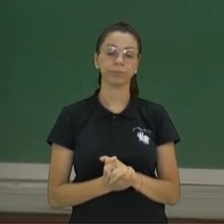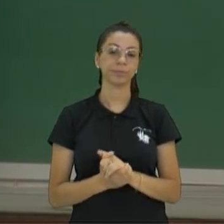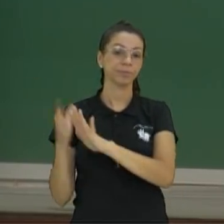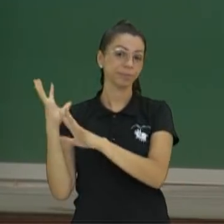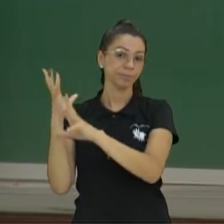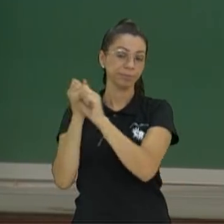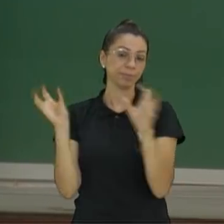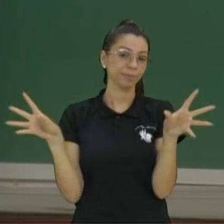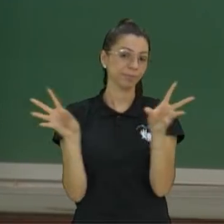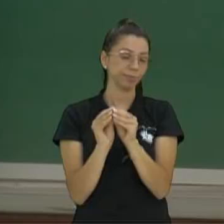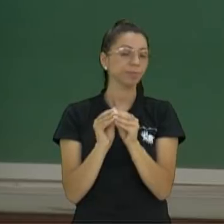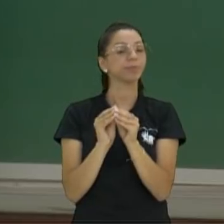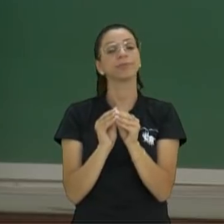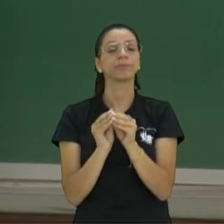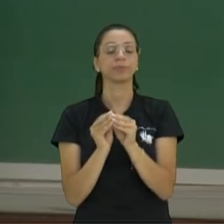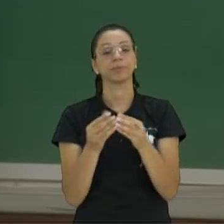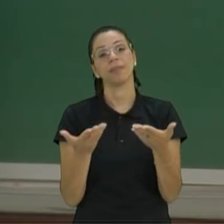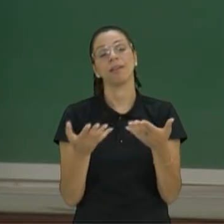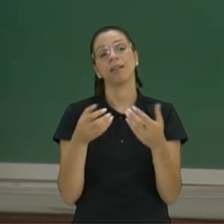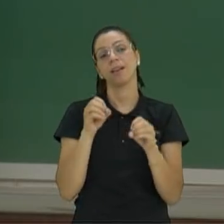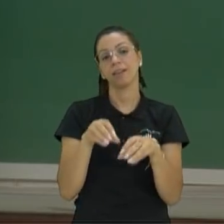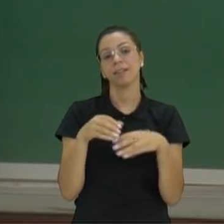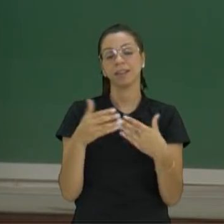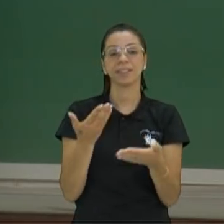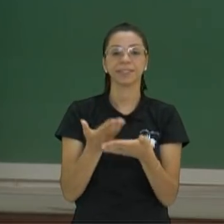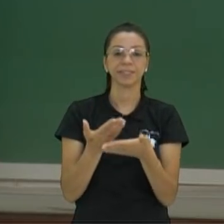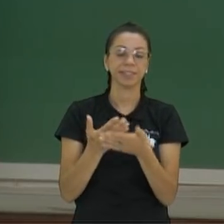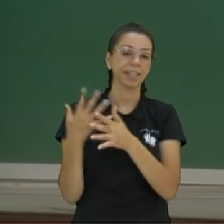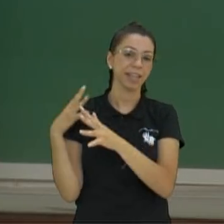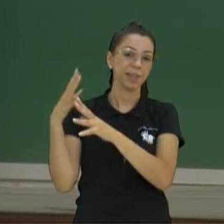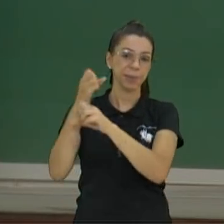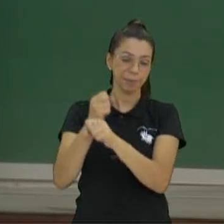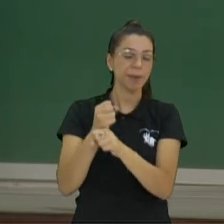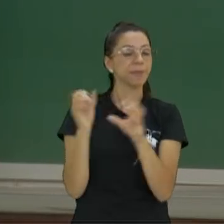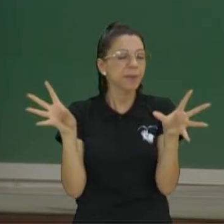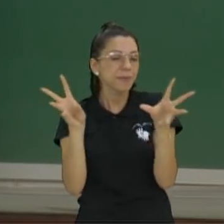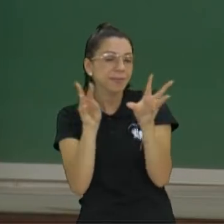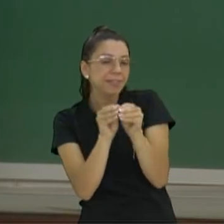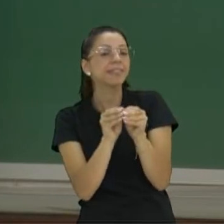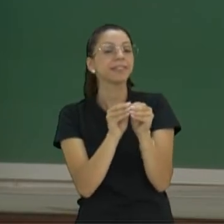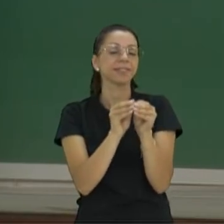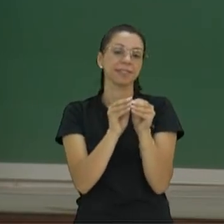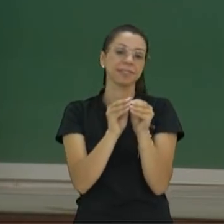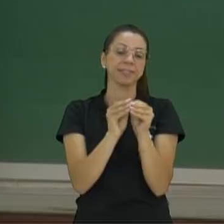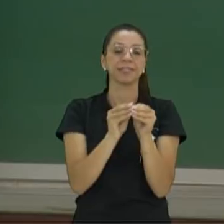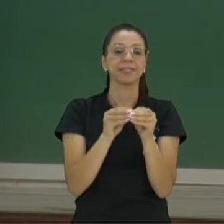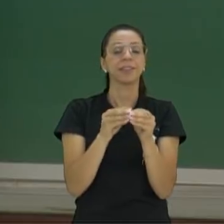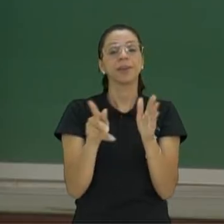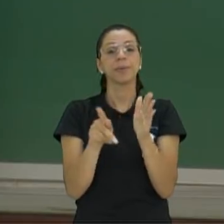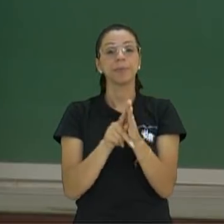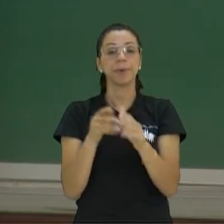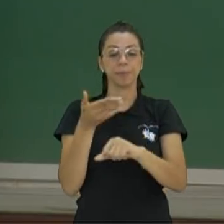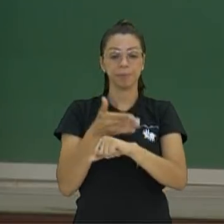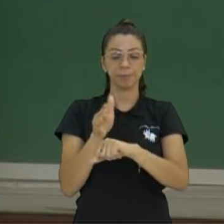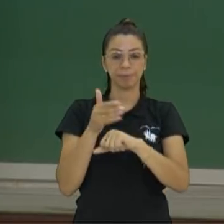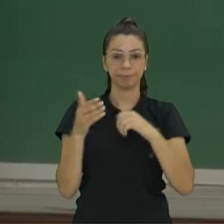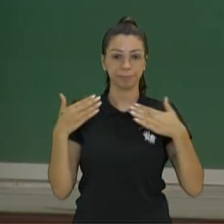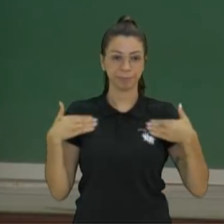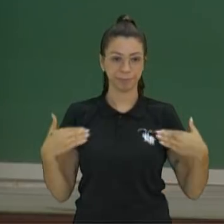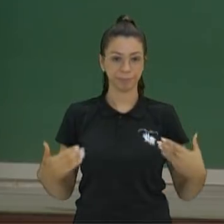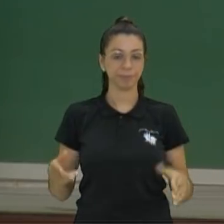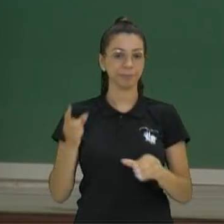Revisando então a nossa conversa e nessa nossa retomada das nossas práticas corporais